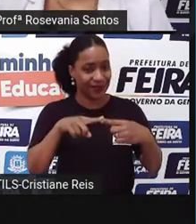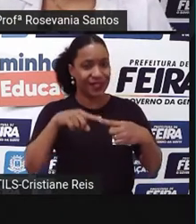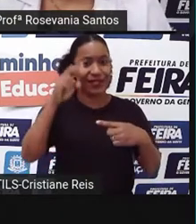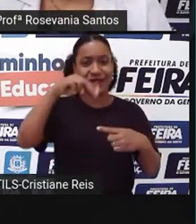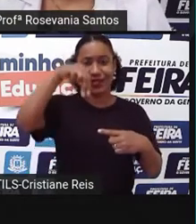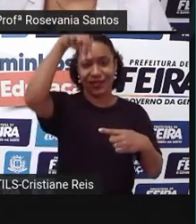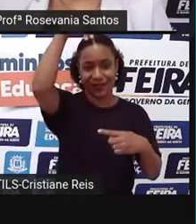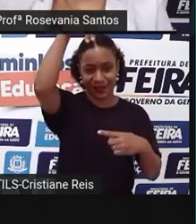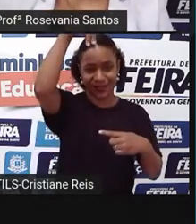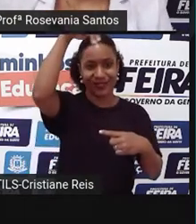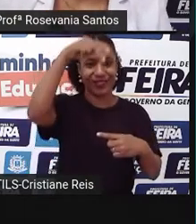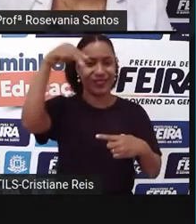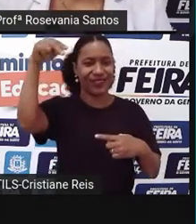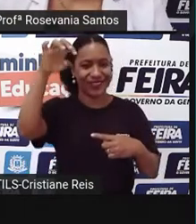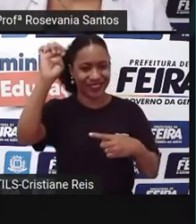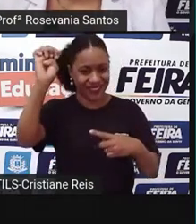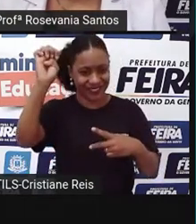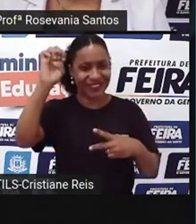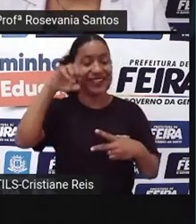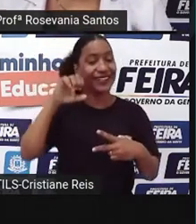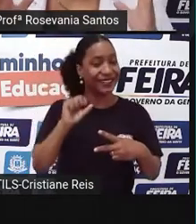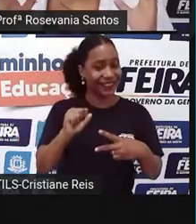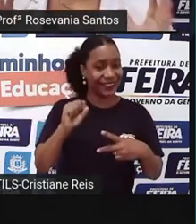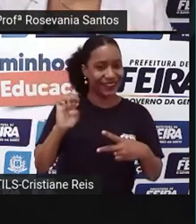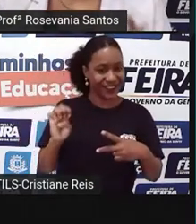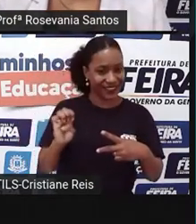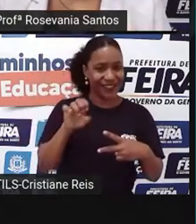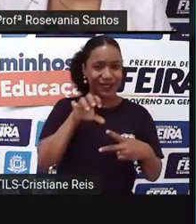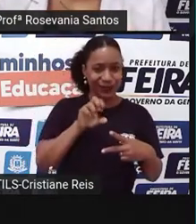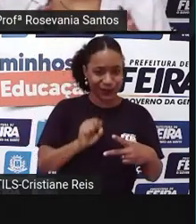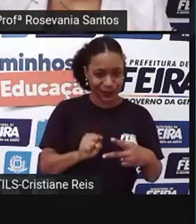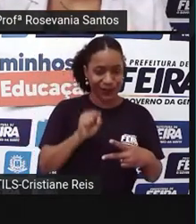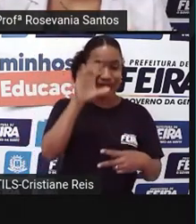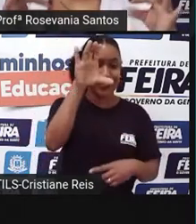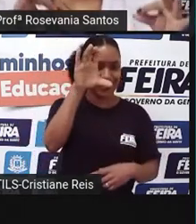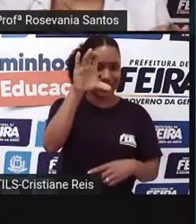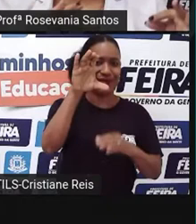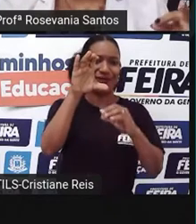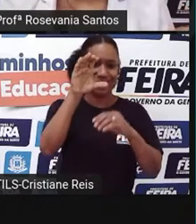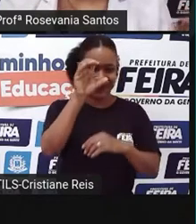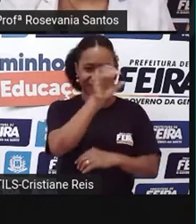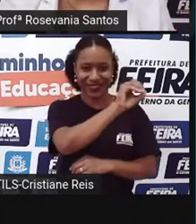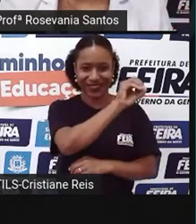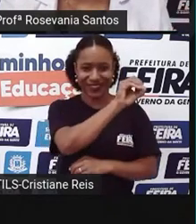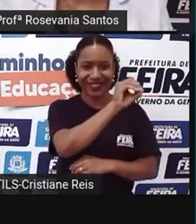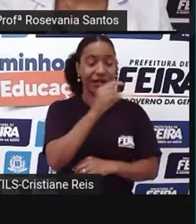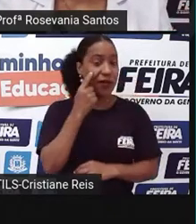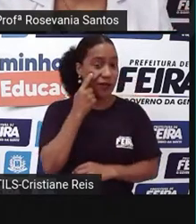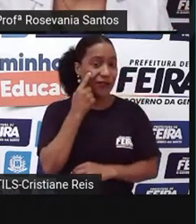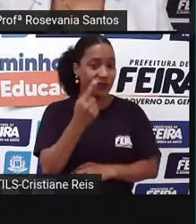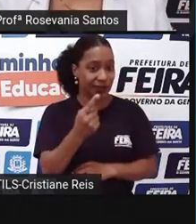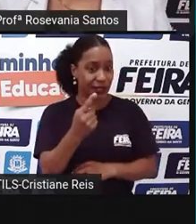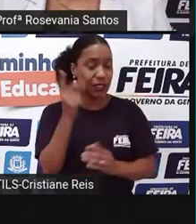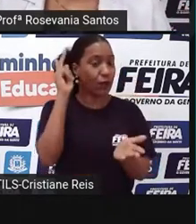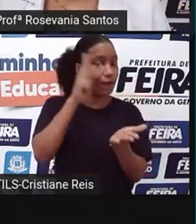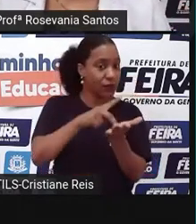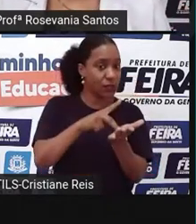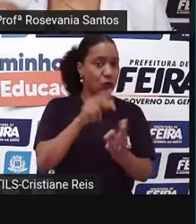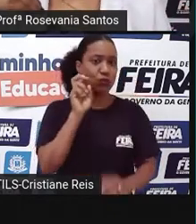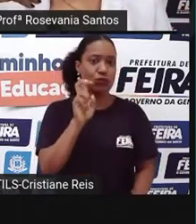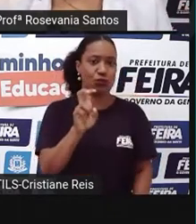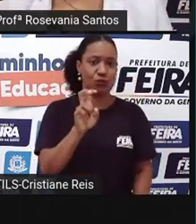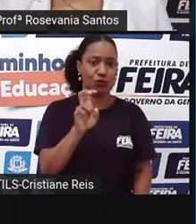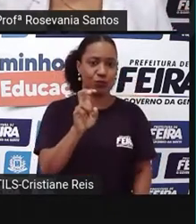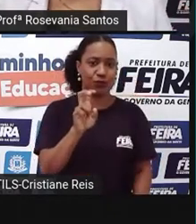Nordeste, Centro-Oeste, a região Sudeste e a região Sul. Essa é a divisão regional oficial do território brasileiro. Mas